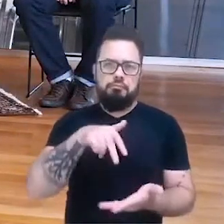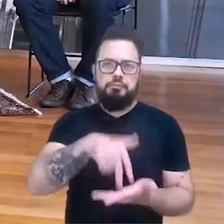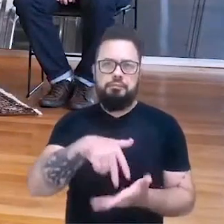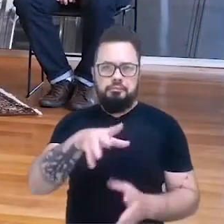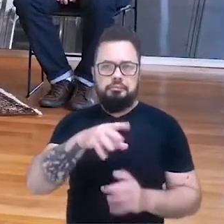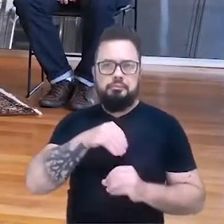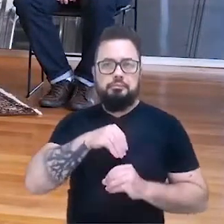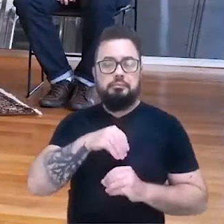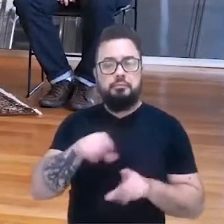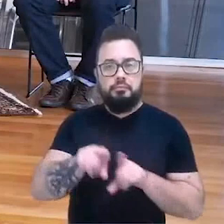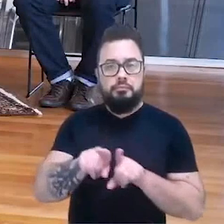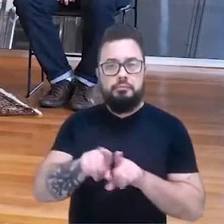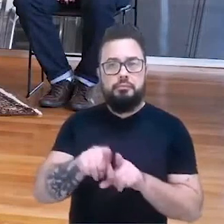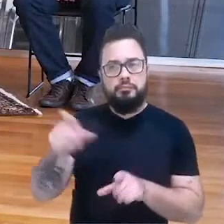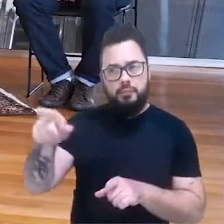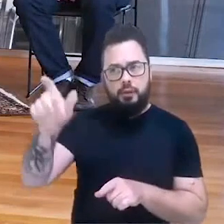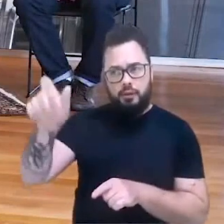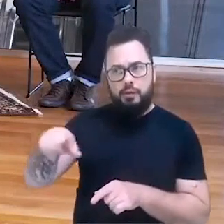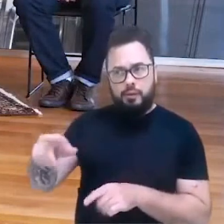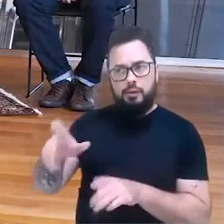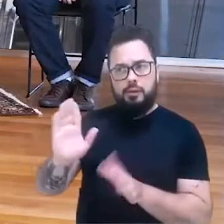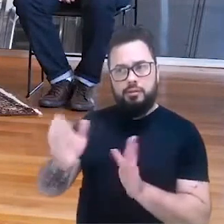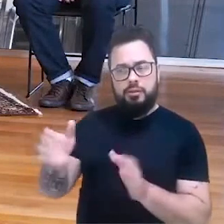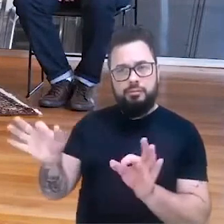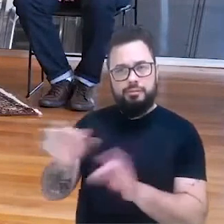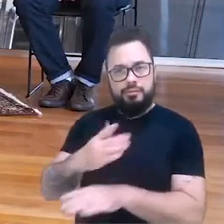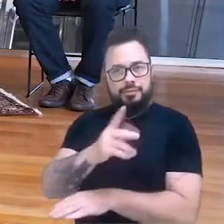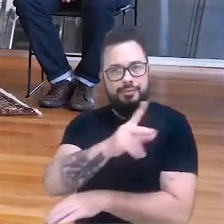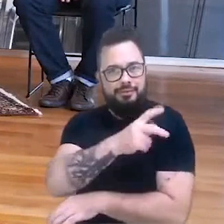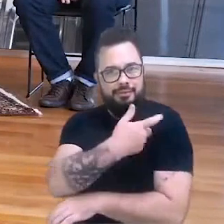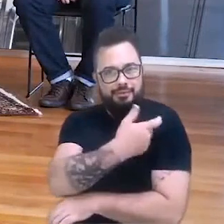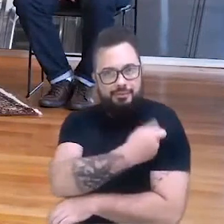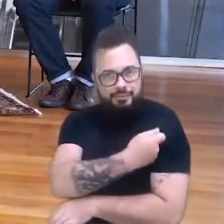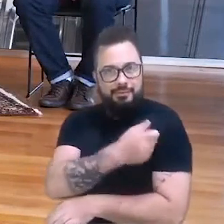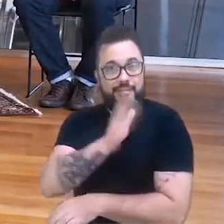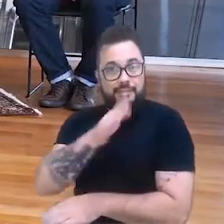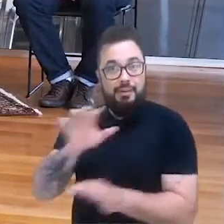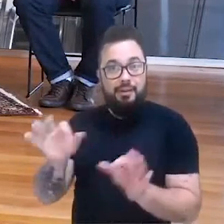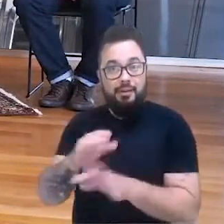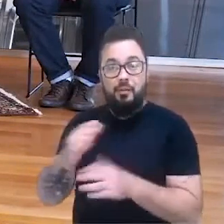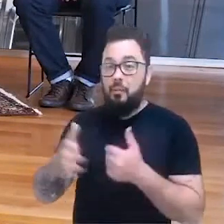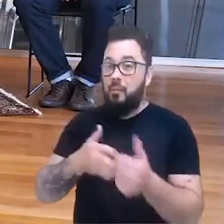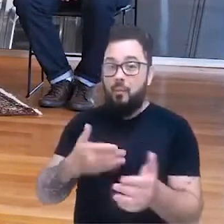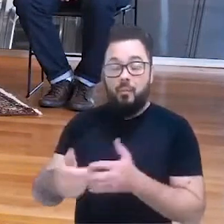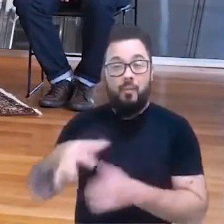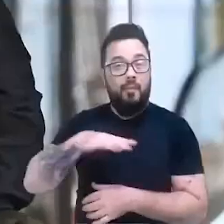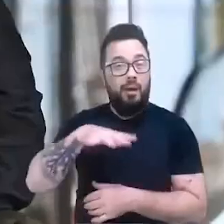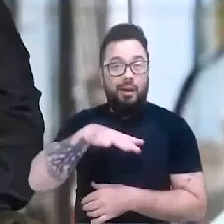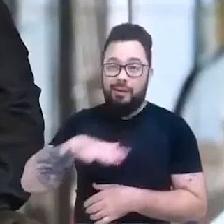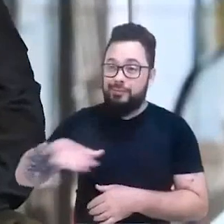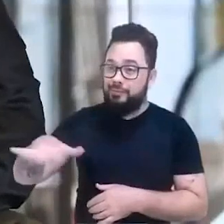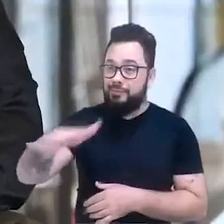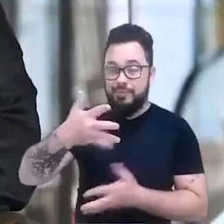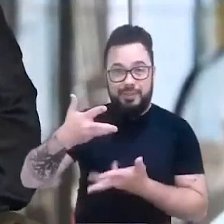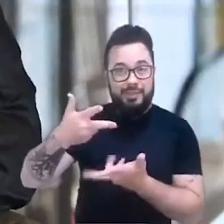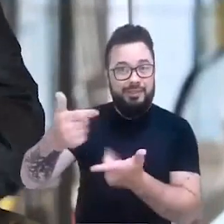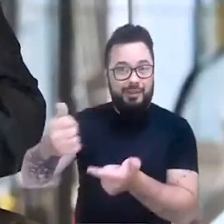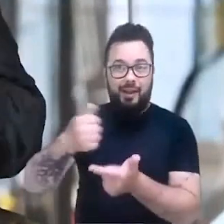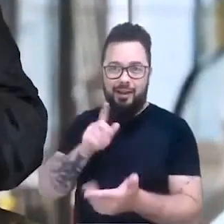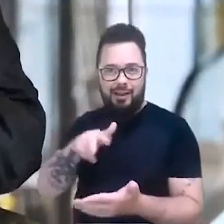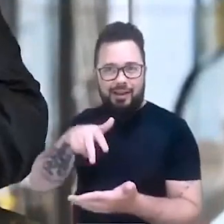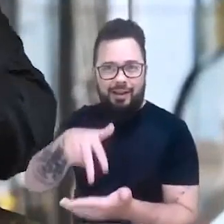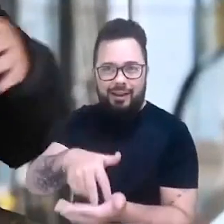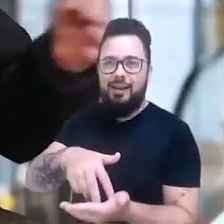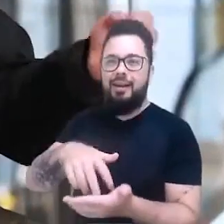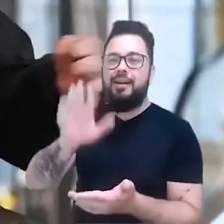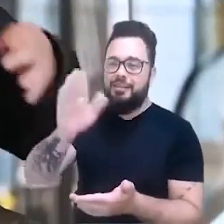assim. E ao contrário do Marcelino, assim que tiver a vacina que tá lindo legal, qualquer cidade que chamar, eu